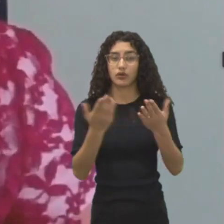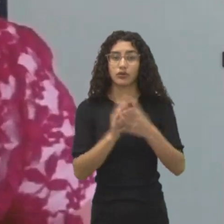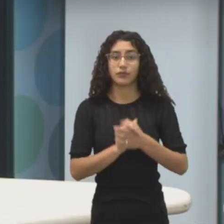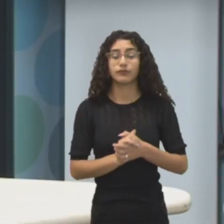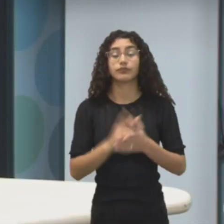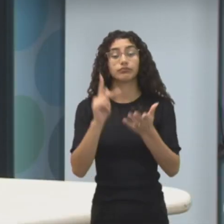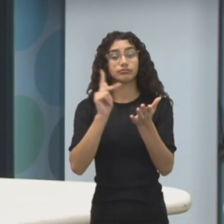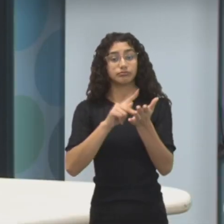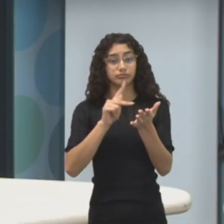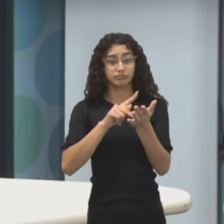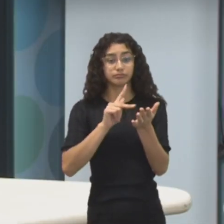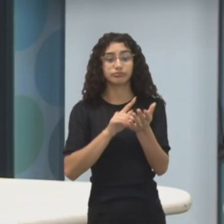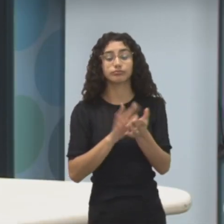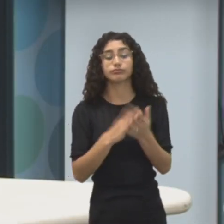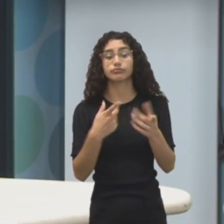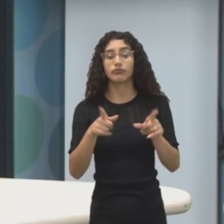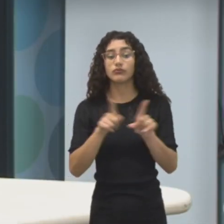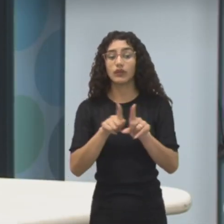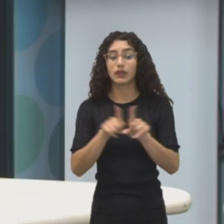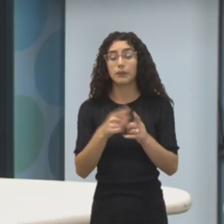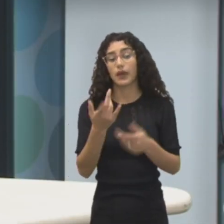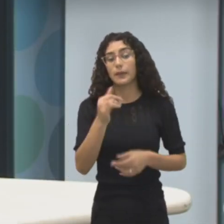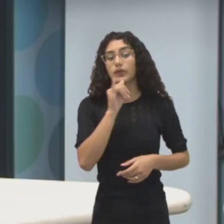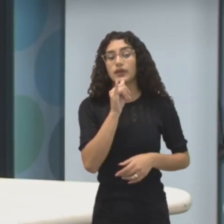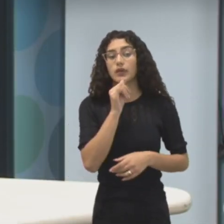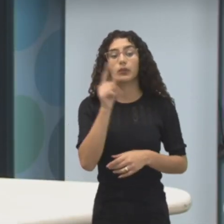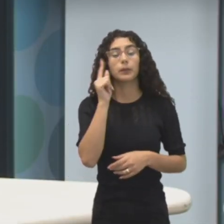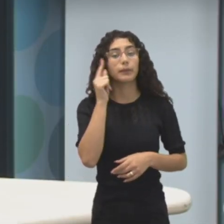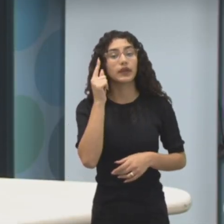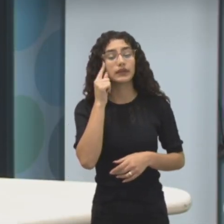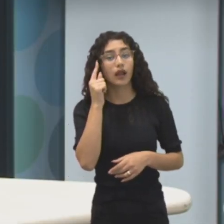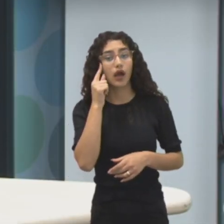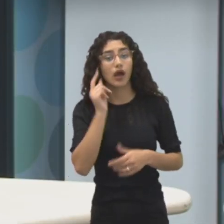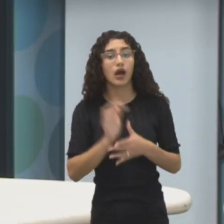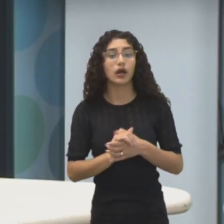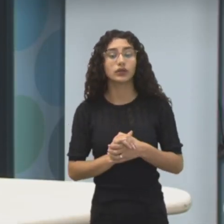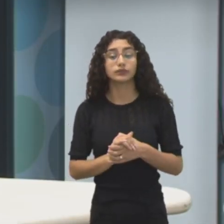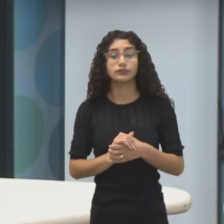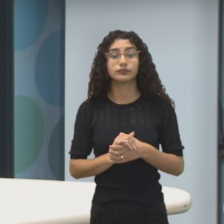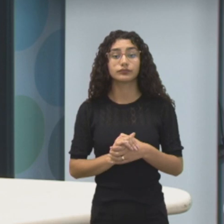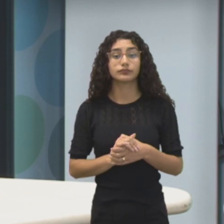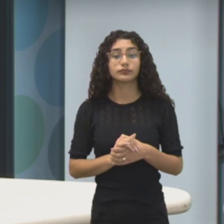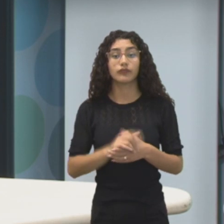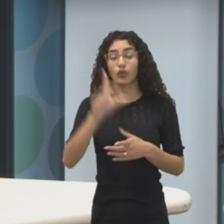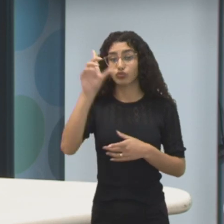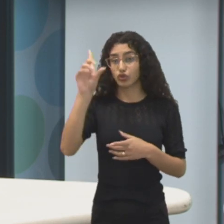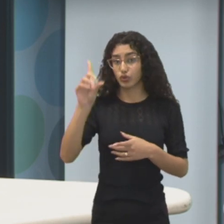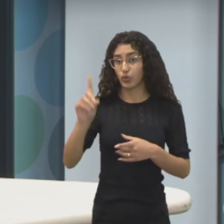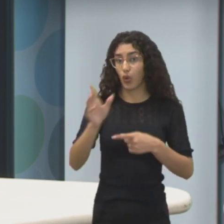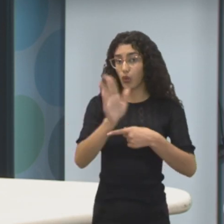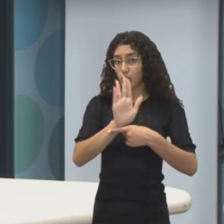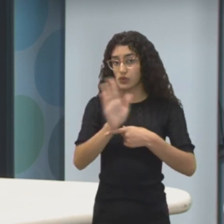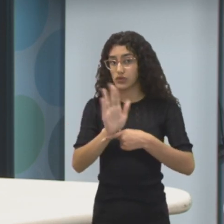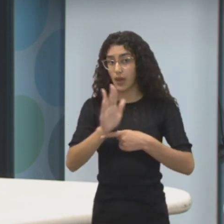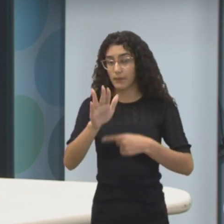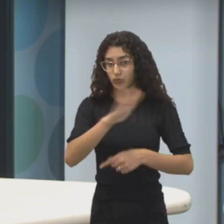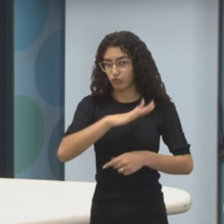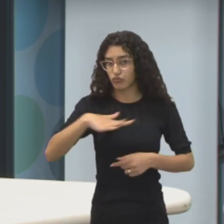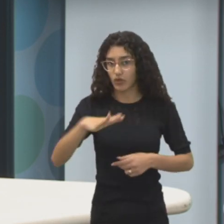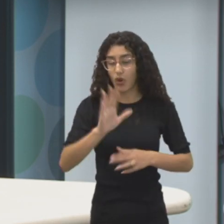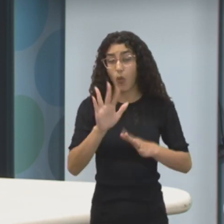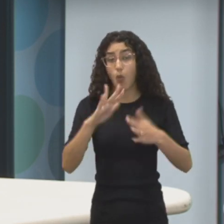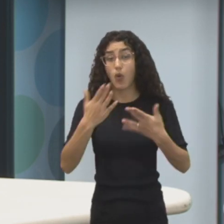Tá Inclusive, vale, por exemplo, pensar o seguinte, que o diretor de cinema, no geral, quando ele